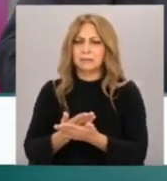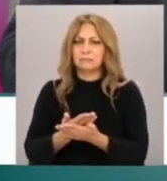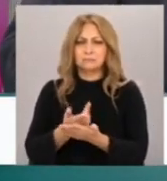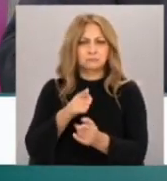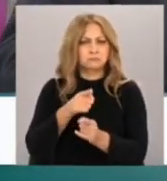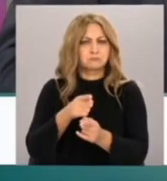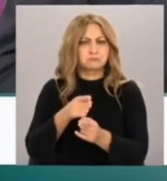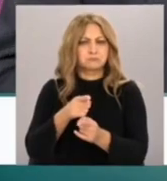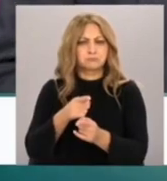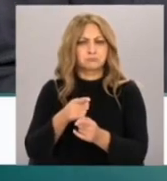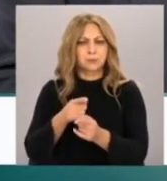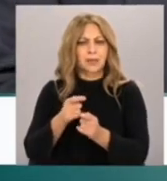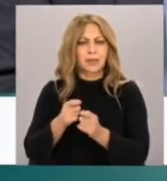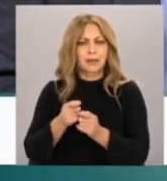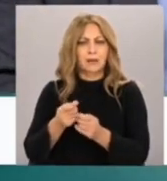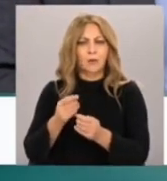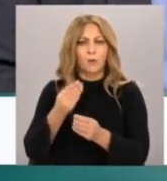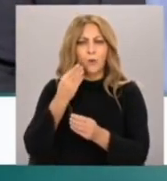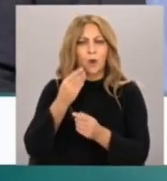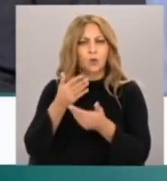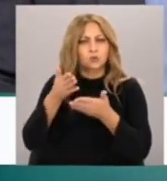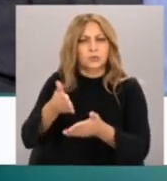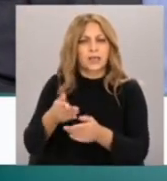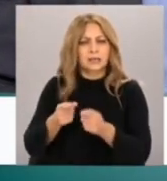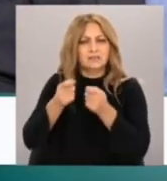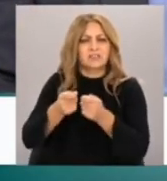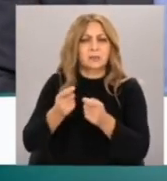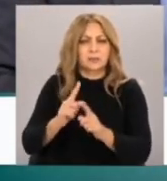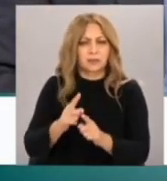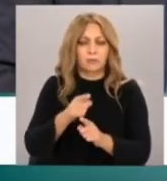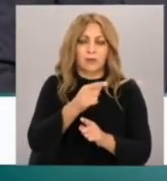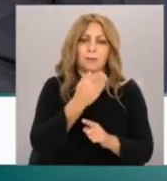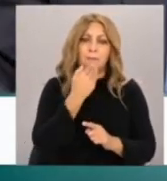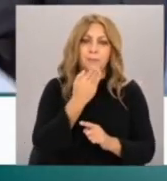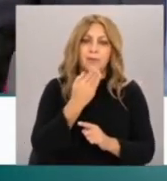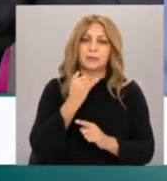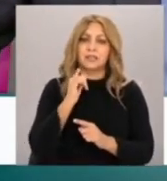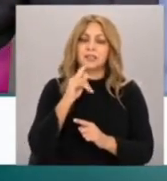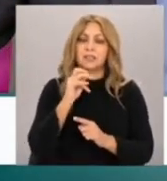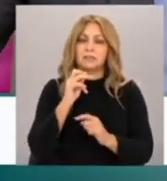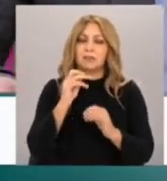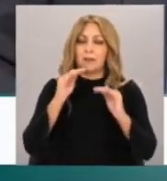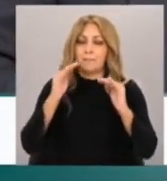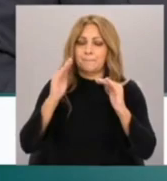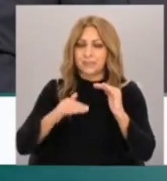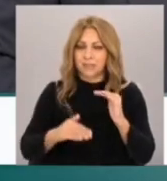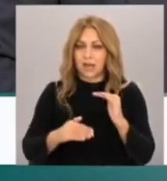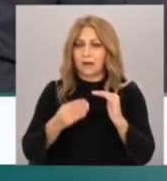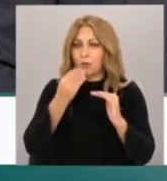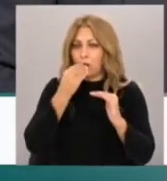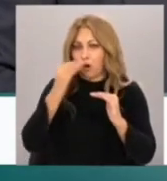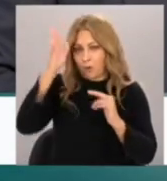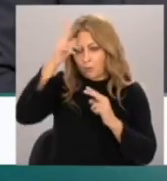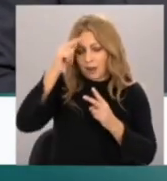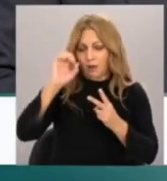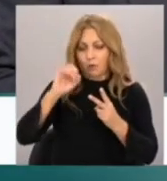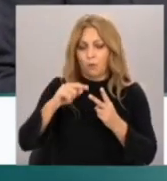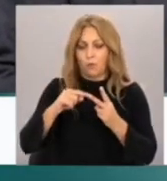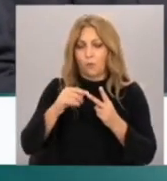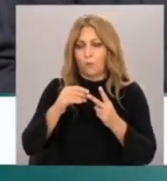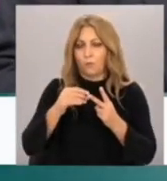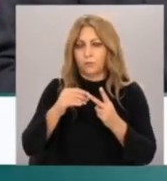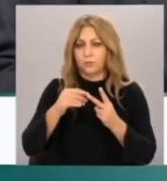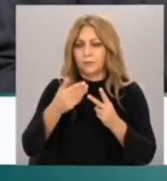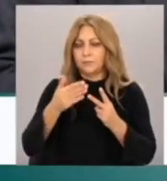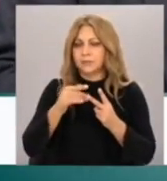possa parecer a captação de investimento E vais por exemplo propostas para redução do Iva dos serviços veterinários ou da alimentação animal e não vi